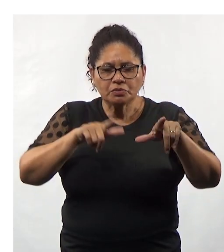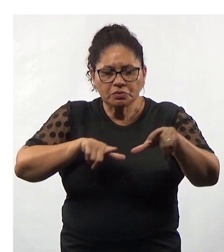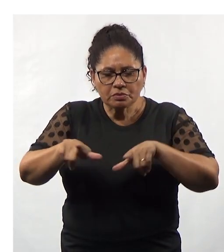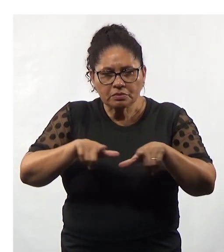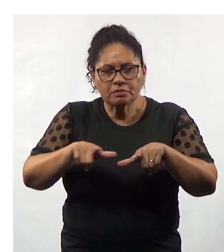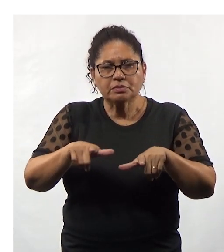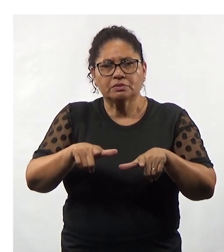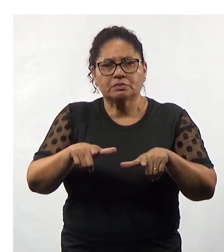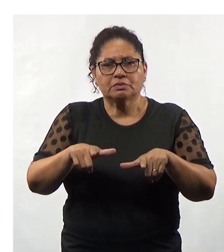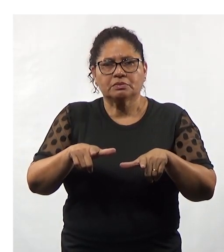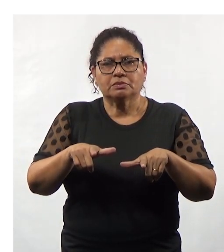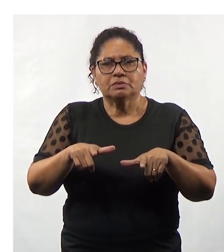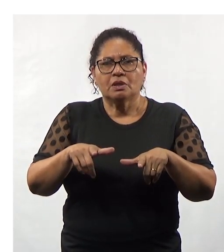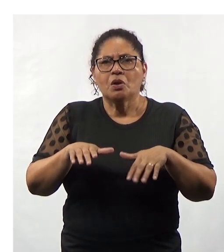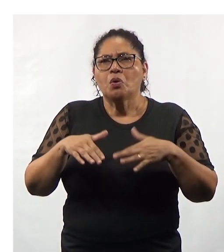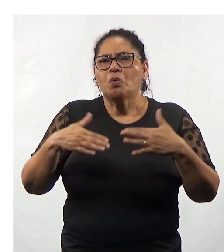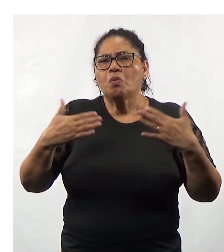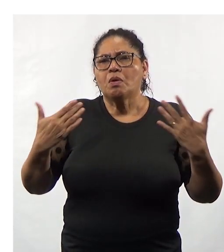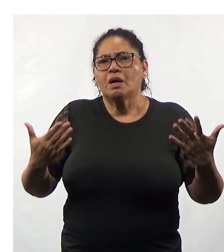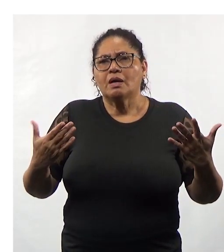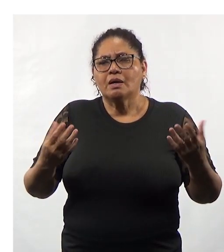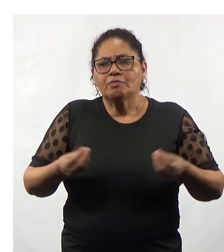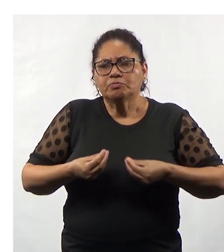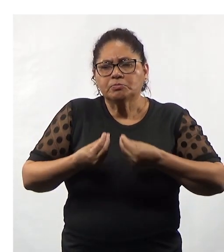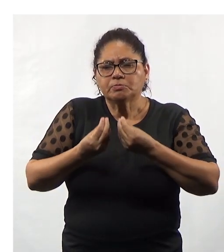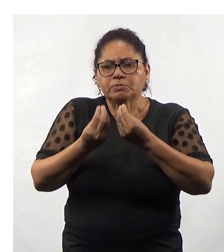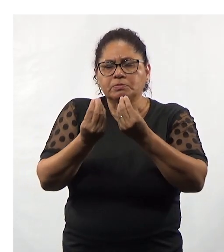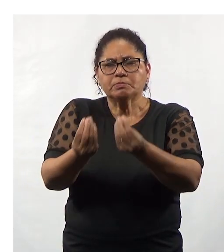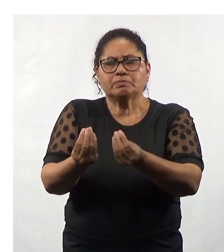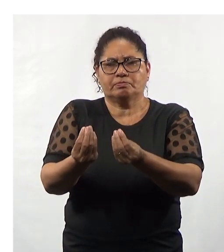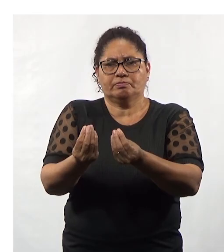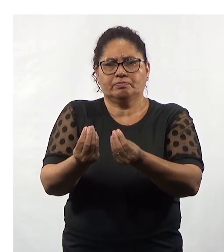serviço, né? Qual será a entrega, né?